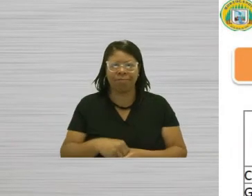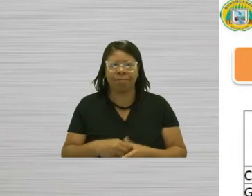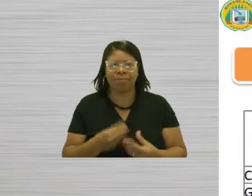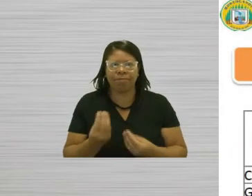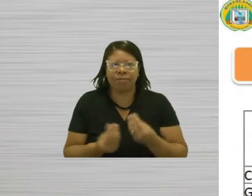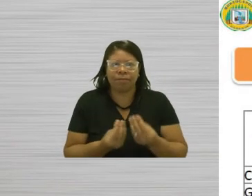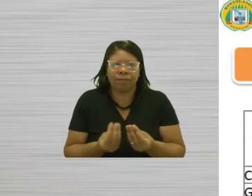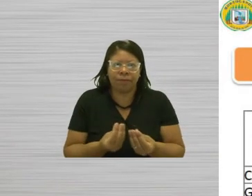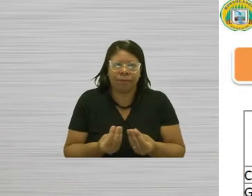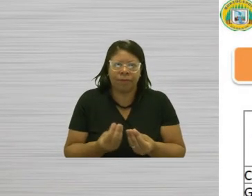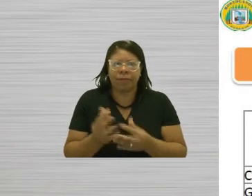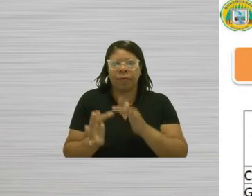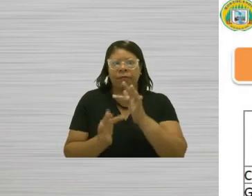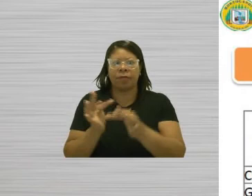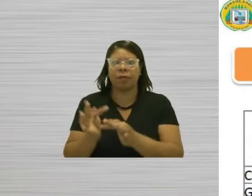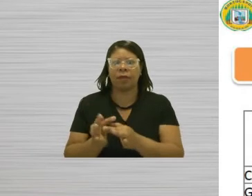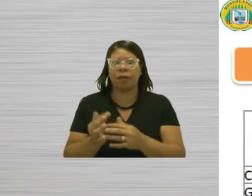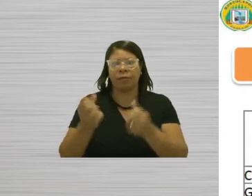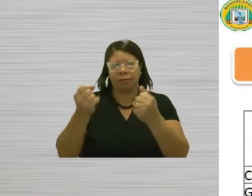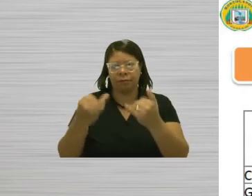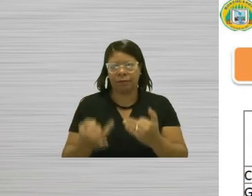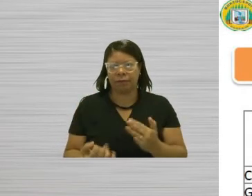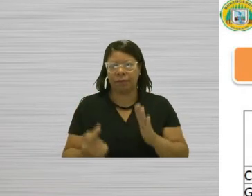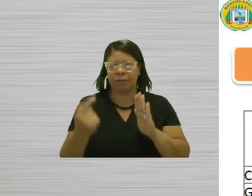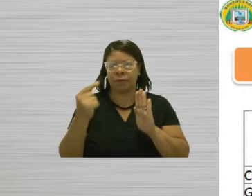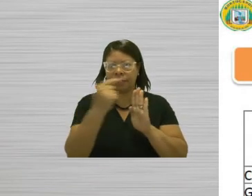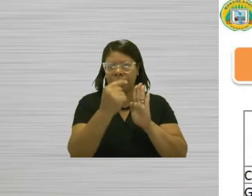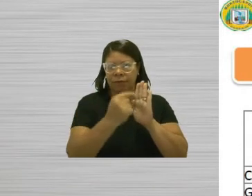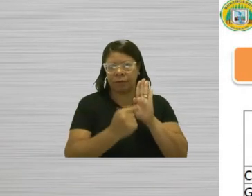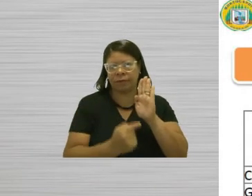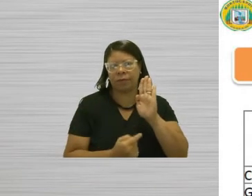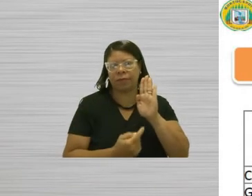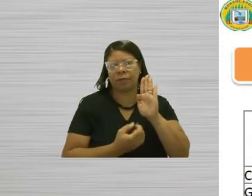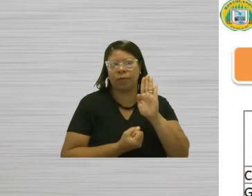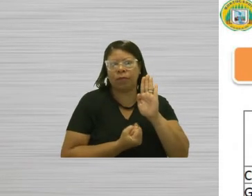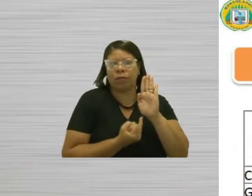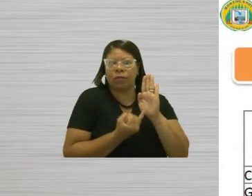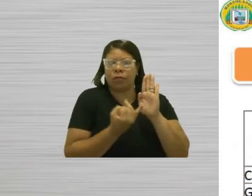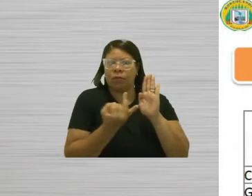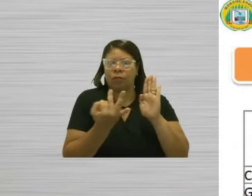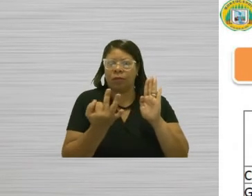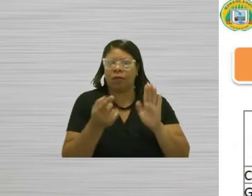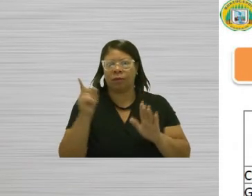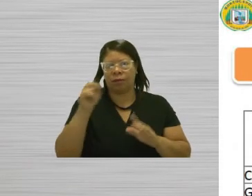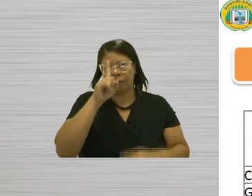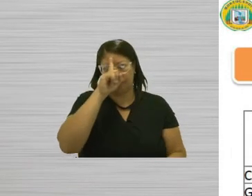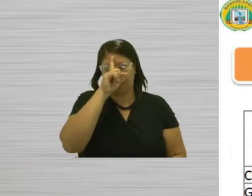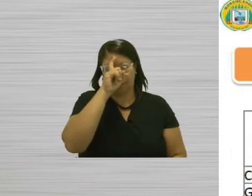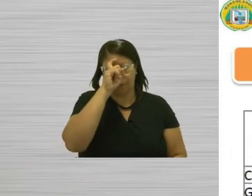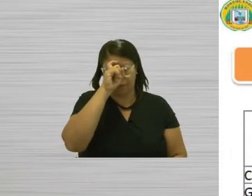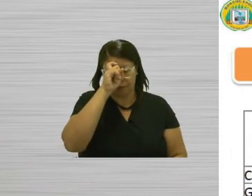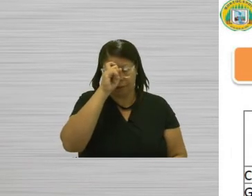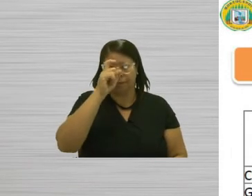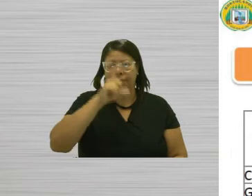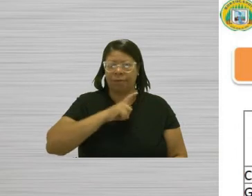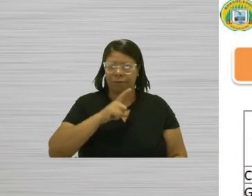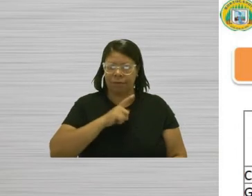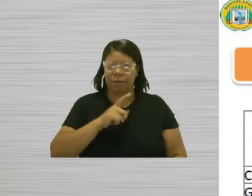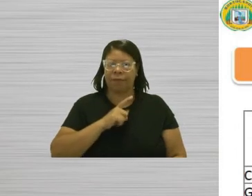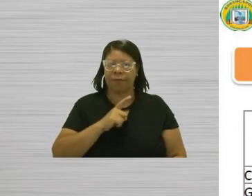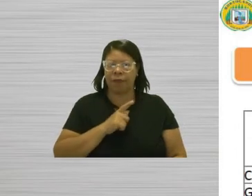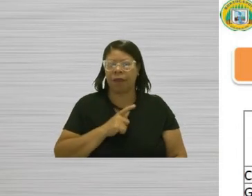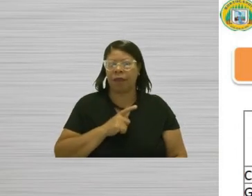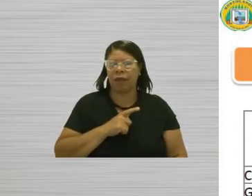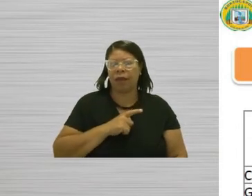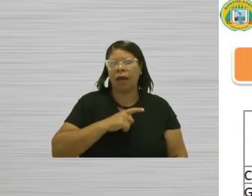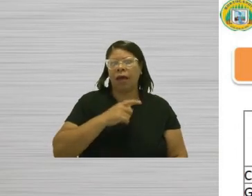nós temos alguns dados de internação no nosso Hospital Mário Covas. Nós temos no terceiro